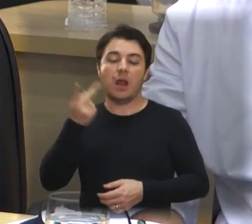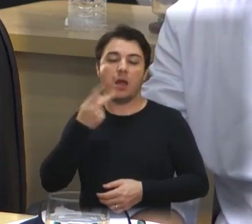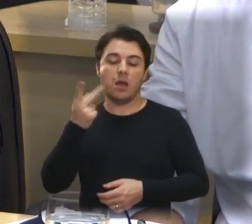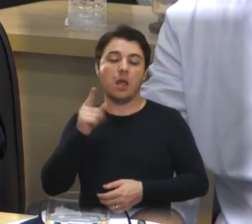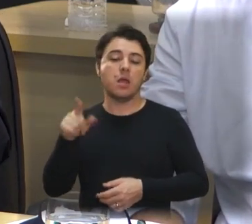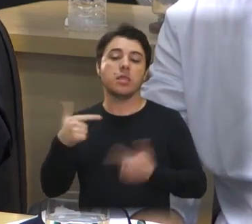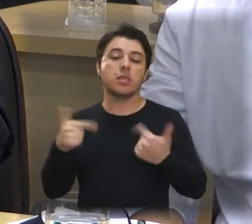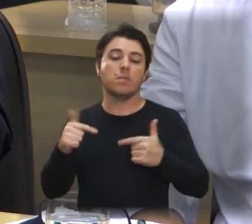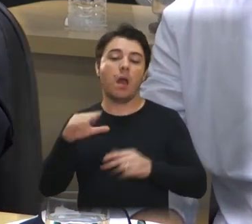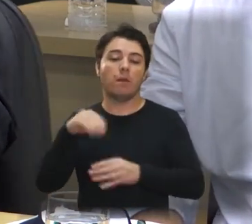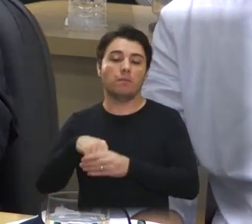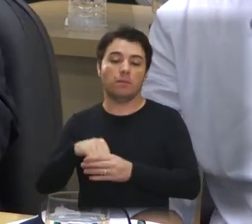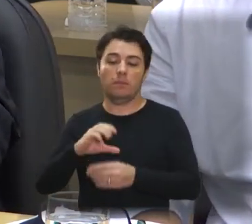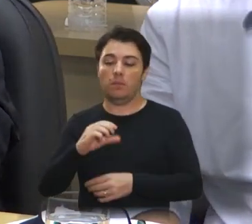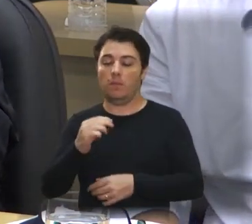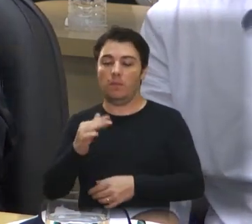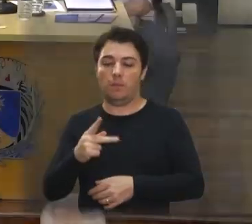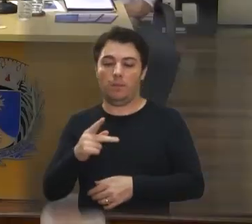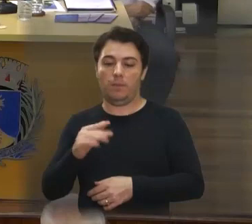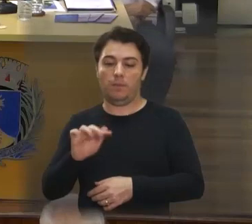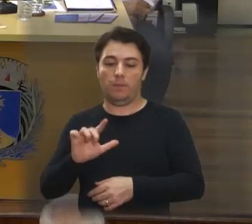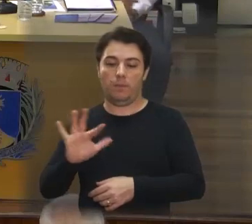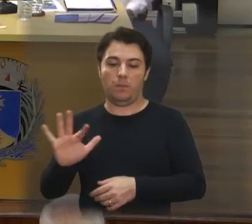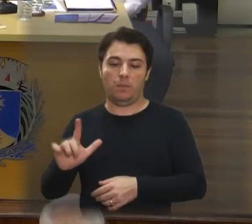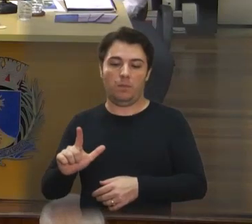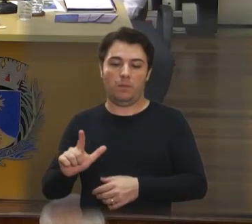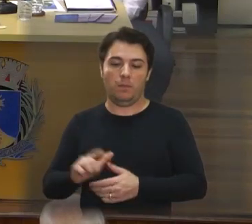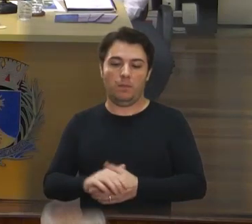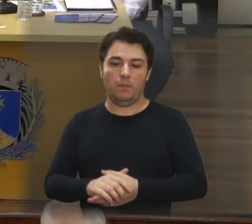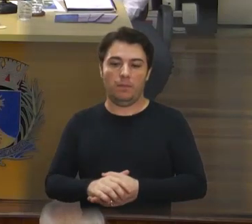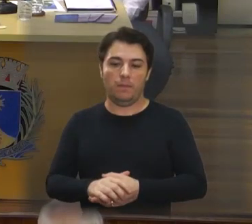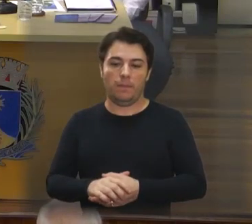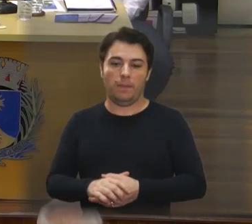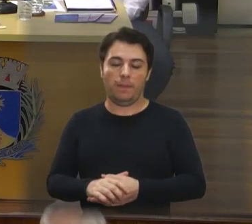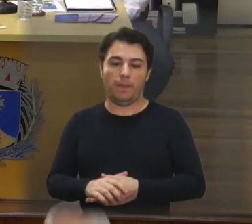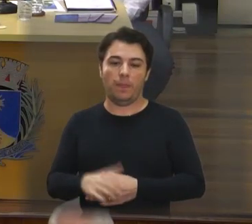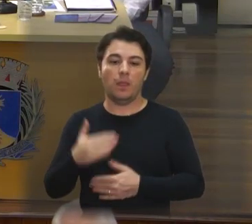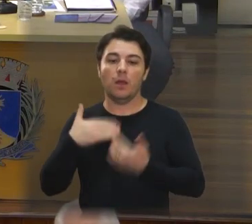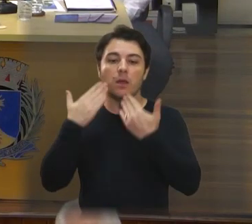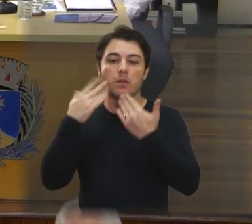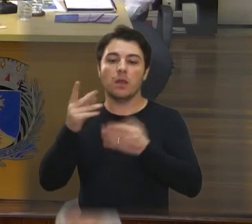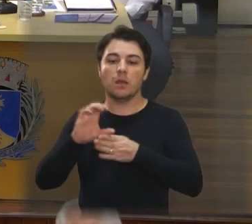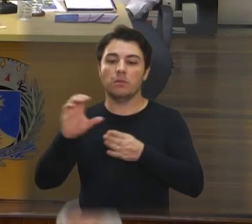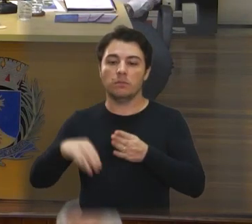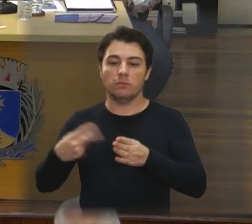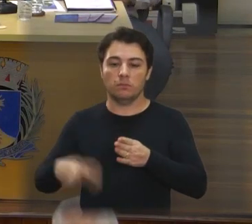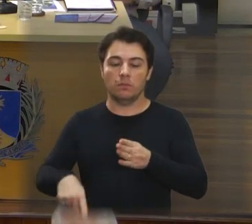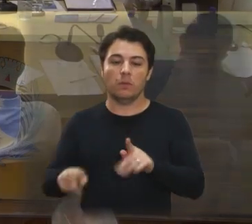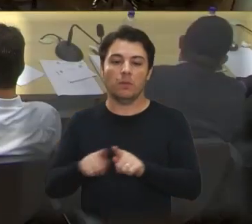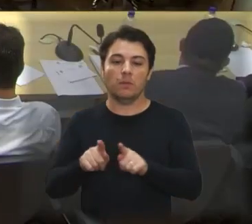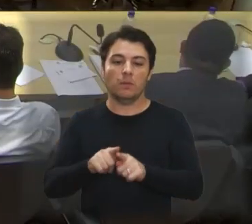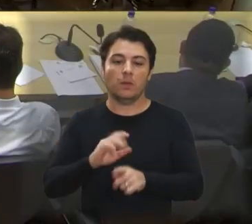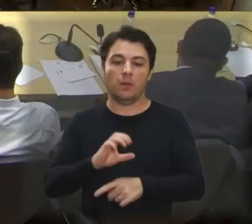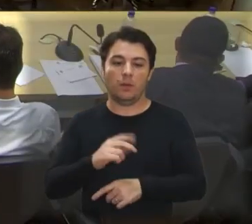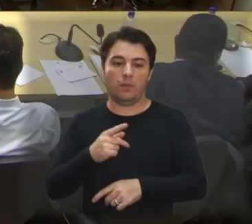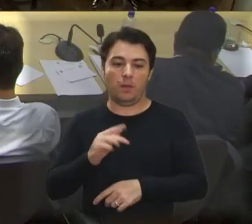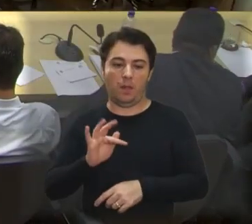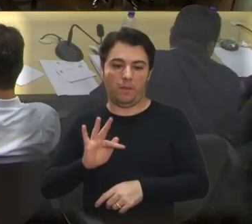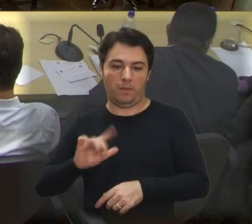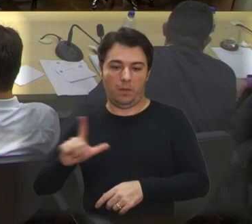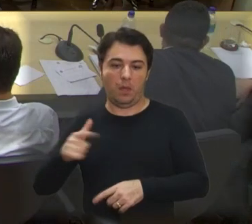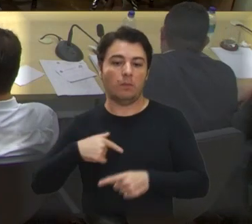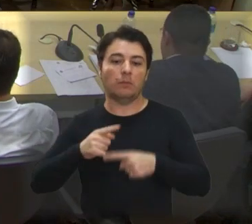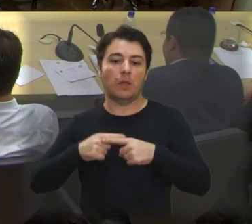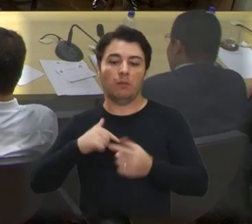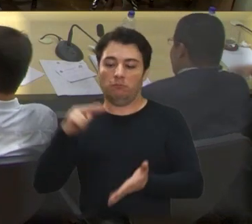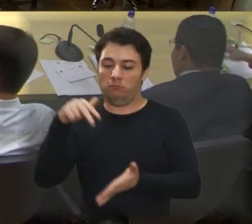de obras da CPFL Boa noite a todos queria agradecer a casa pela oportunidade dada CPFL e principalmente que a gente tá